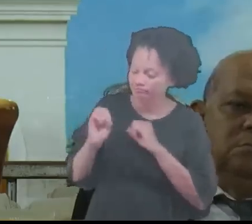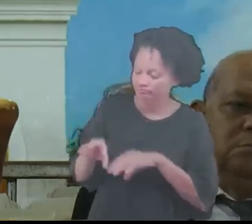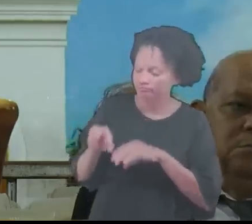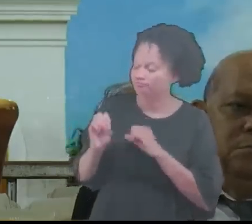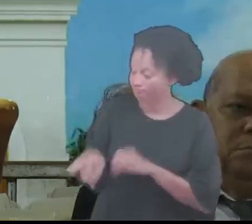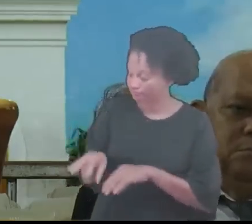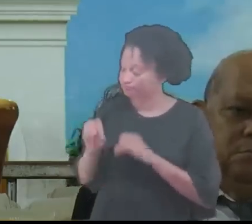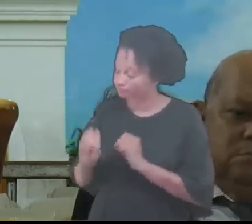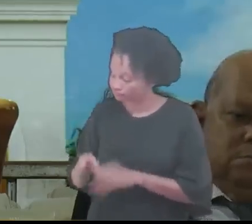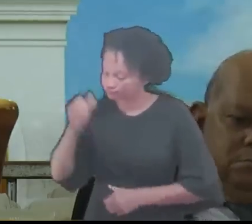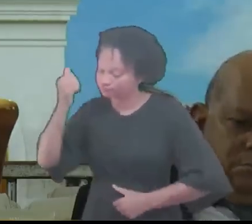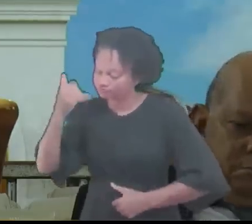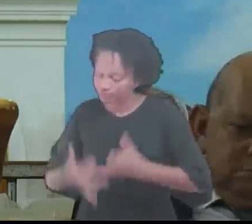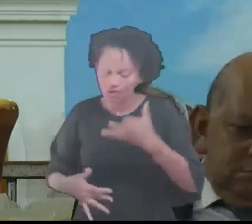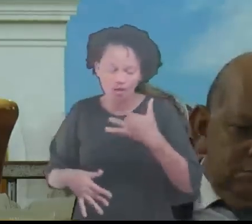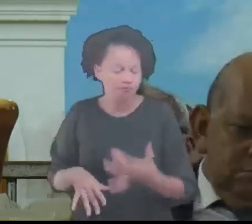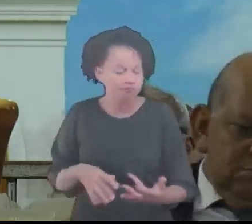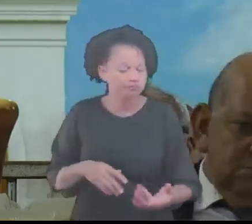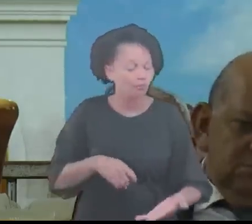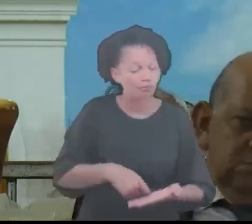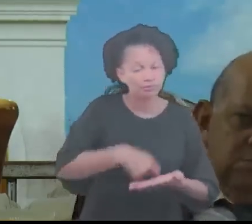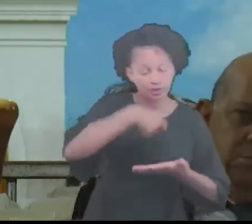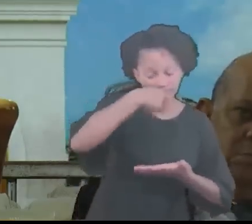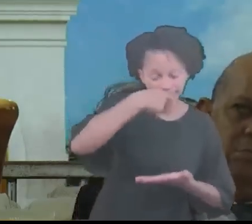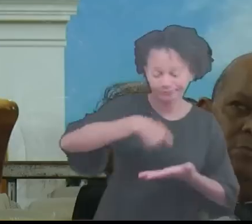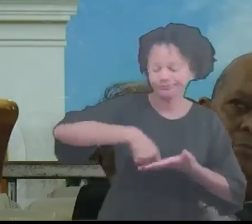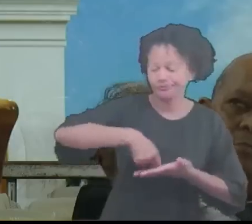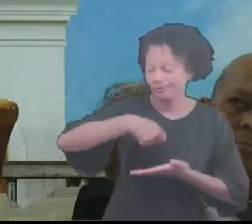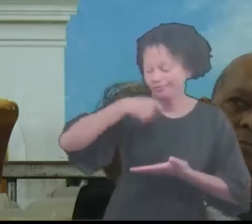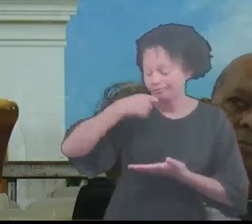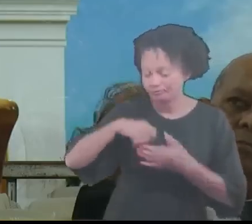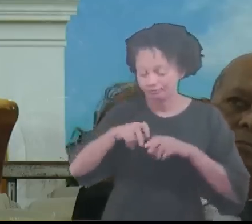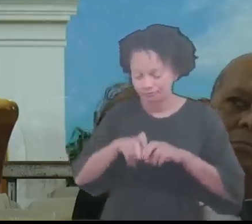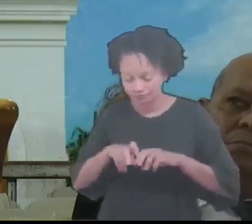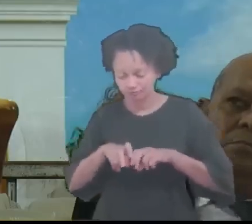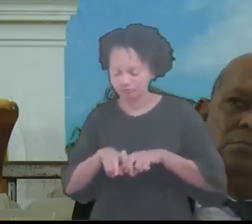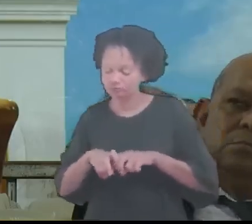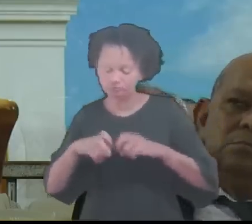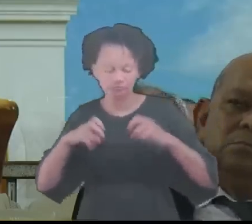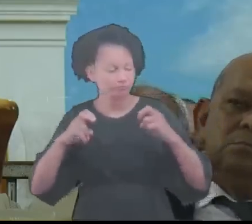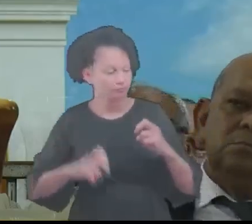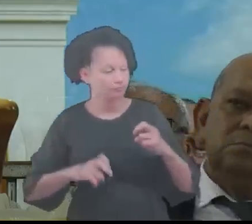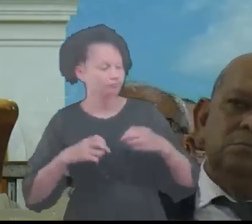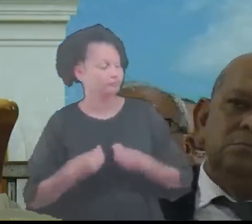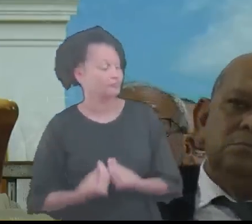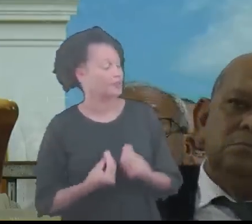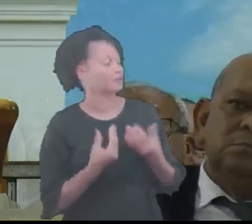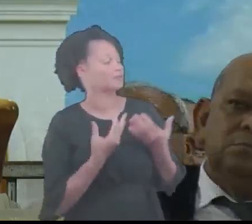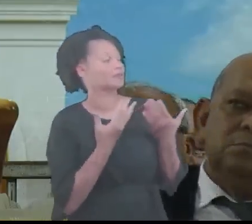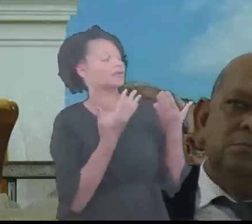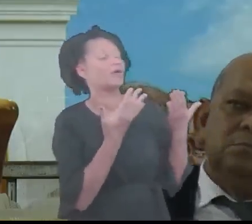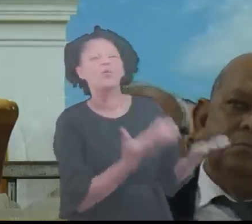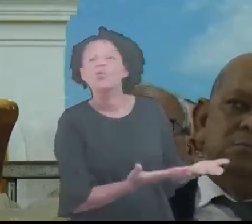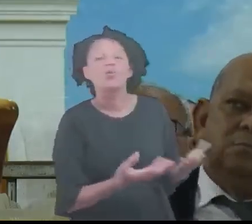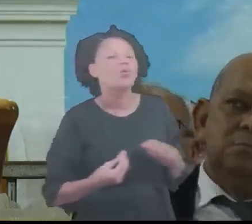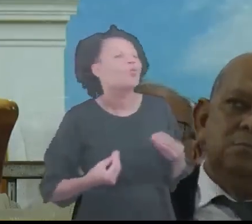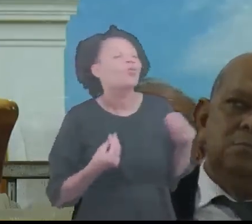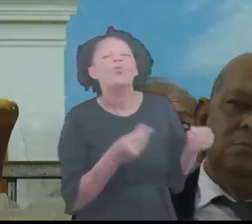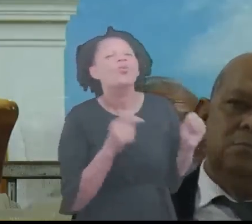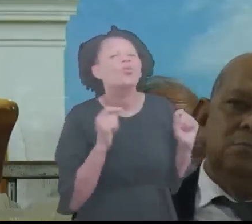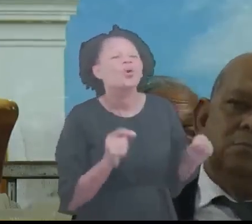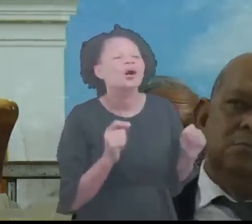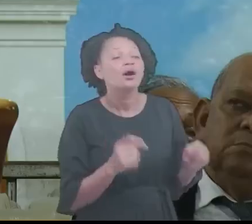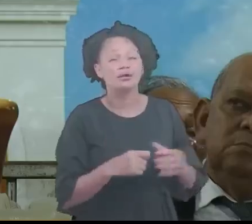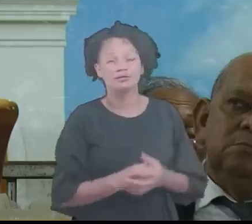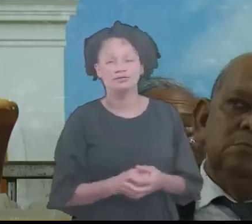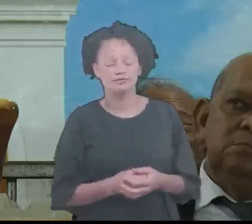enquanto Jesus estava comendo, e enquanto Jesus estava à mesa, ela ofereceu o quê, meus amados irmãos?